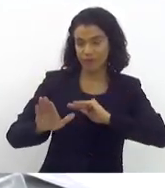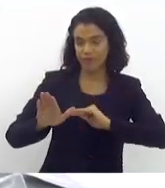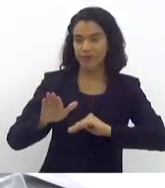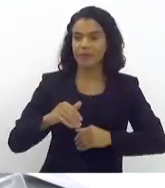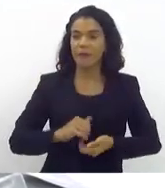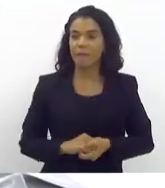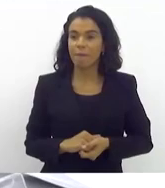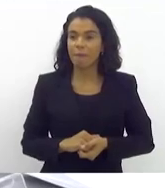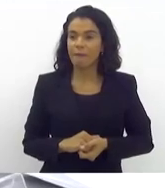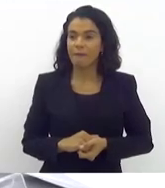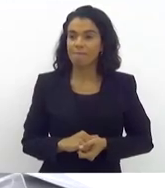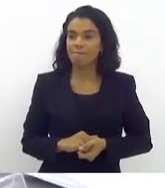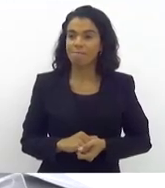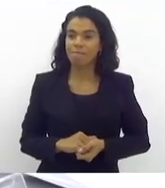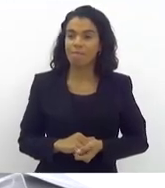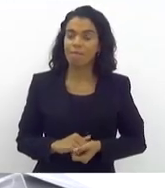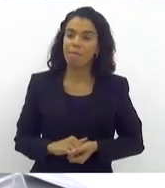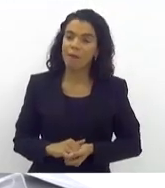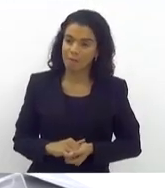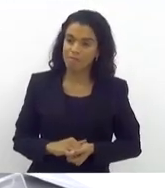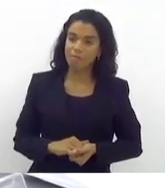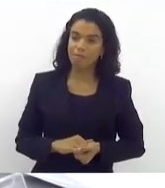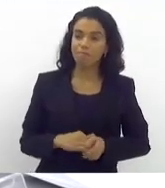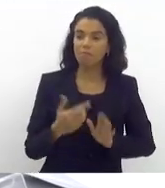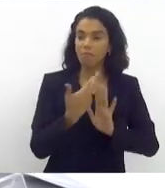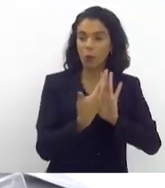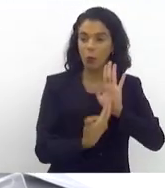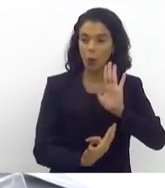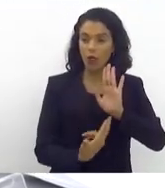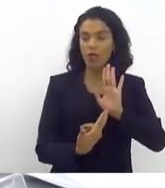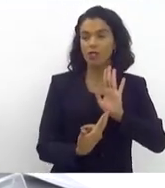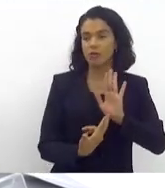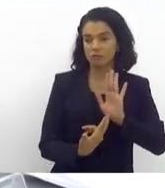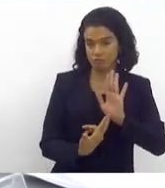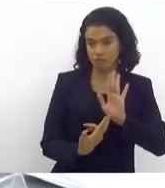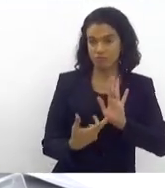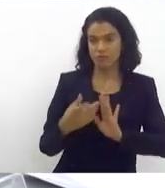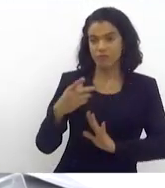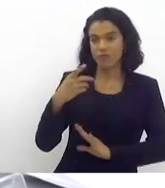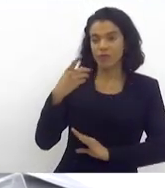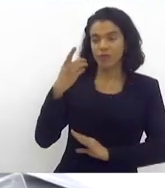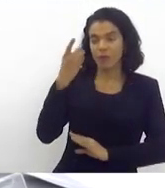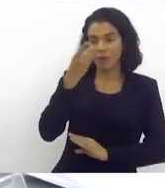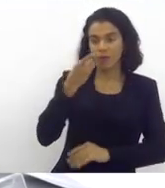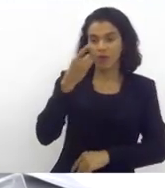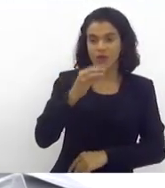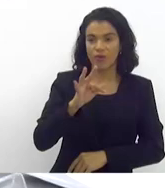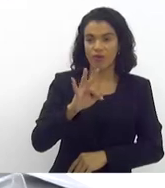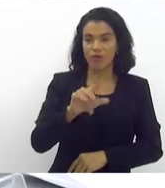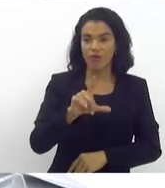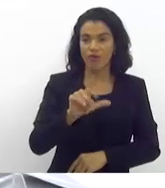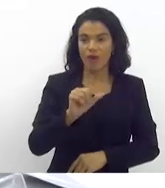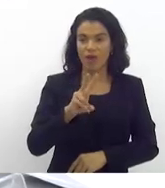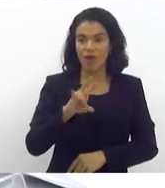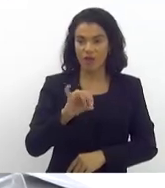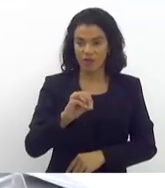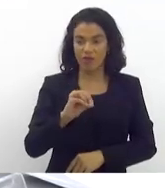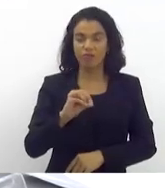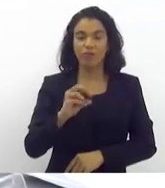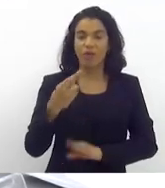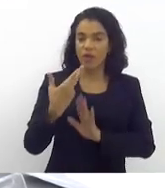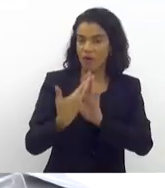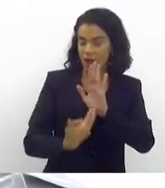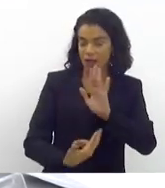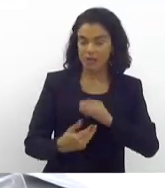Agradeço a todos os deputados. Designar aí um relator do vencido. O deputado Serafini é o autor da matéria. Designar o deputado Luiz Paulo como relator